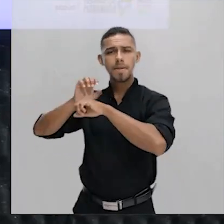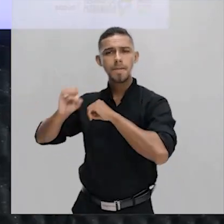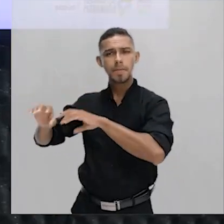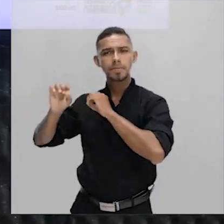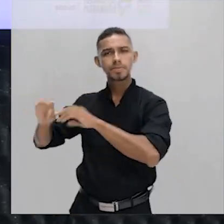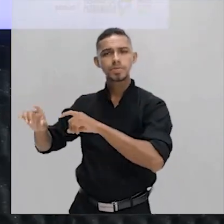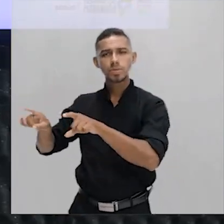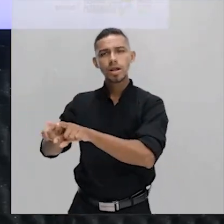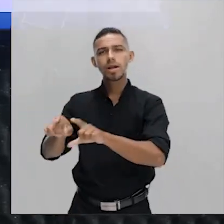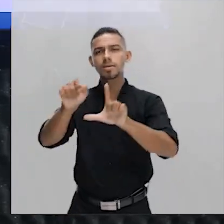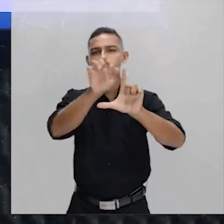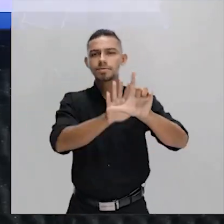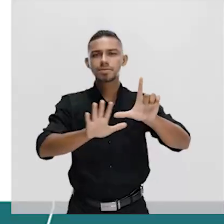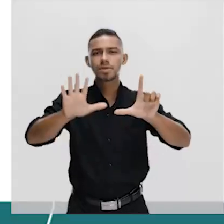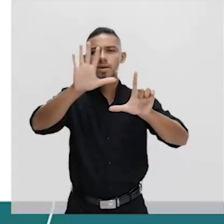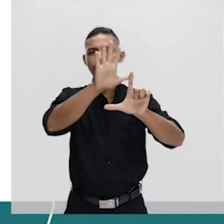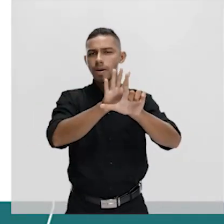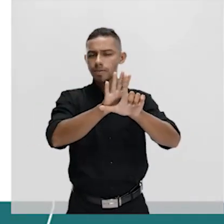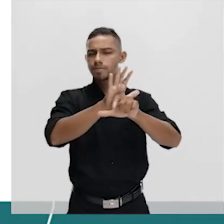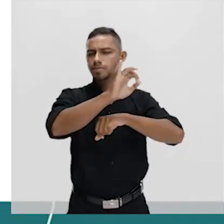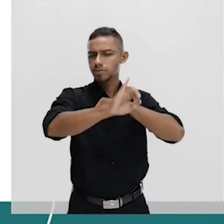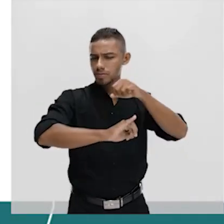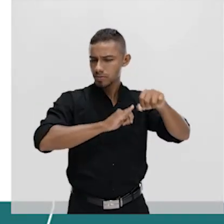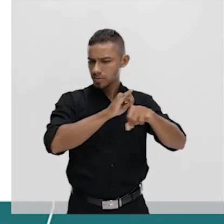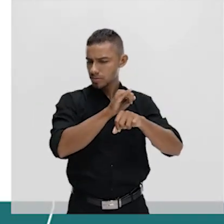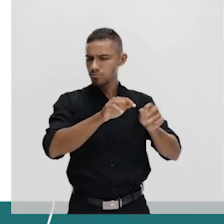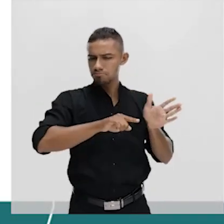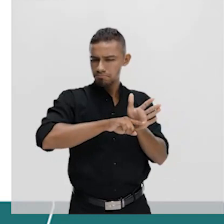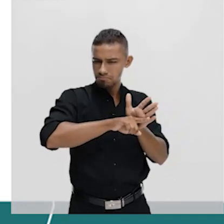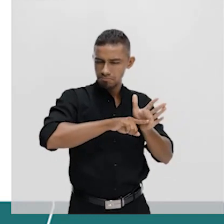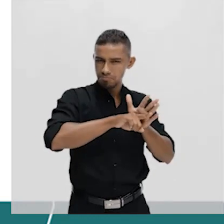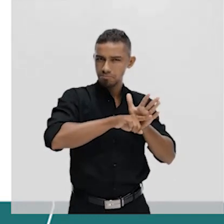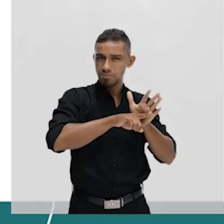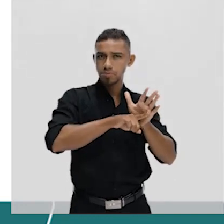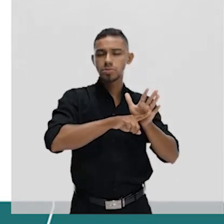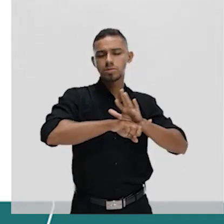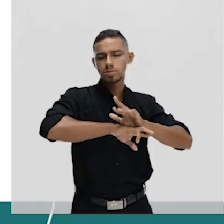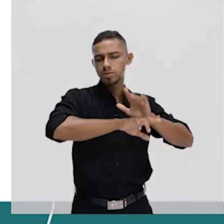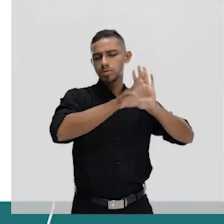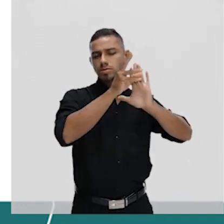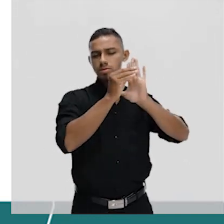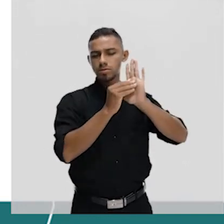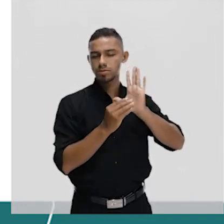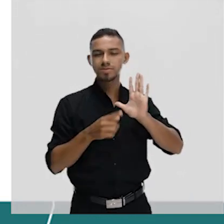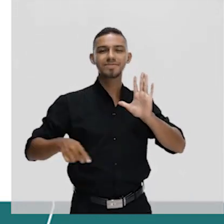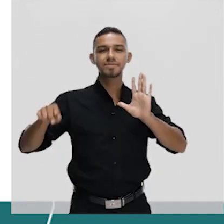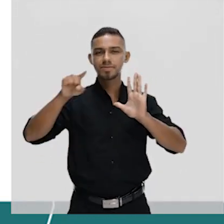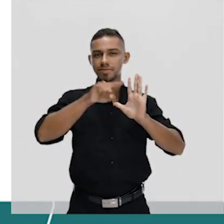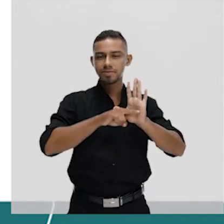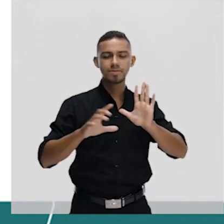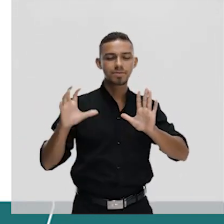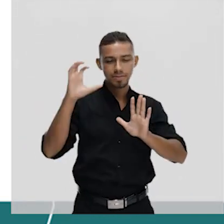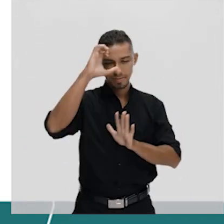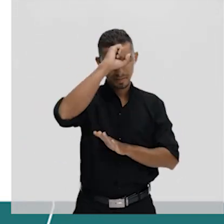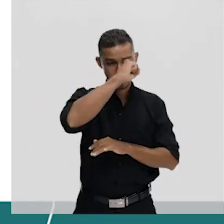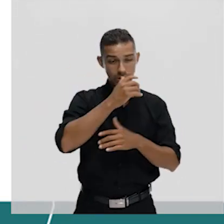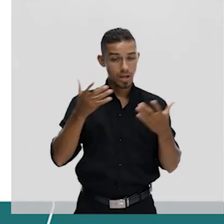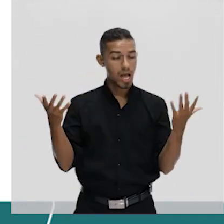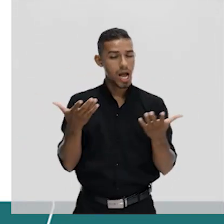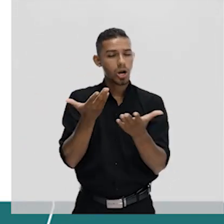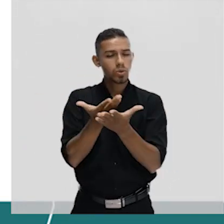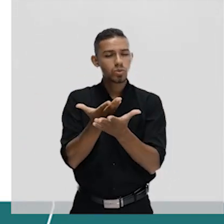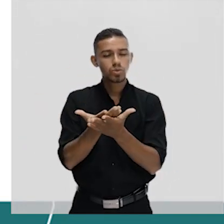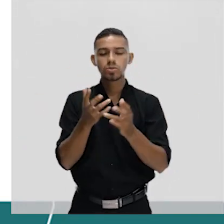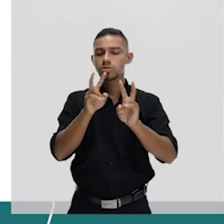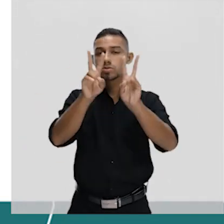muito conteúdo para vocês. Na aula de hoje vamos falar sobre o uso e sentido das formas nominais. Acesse